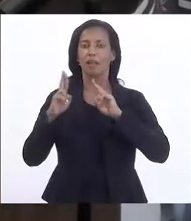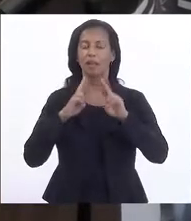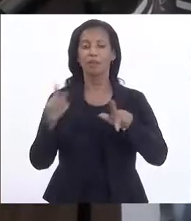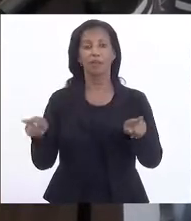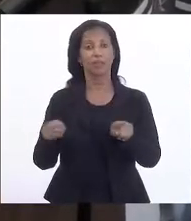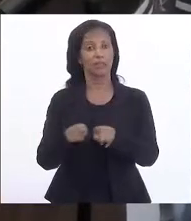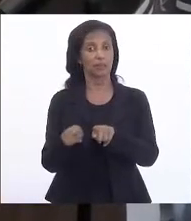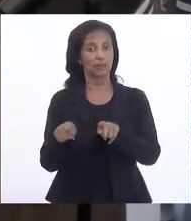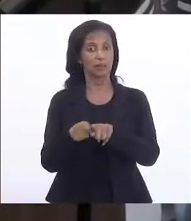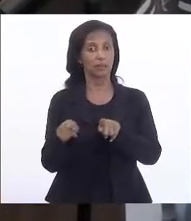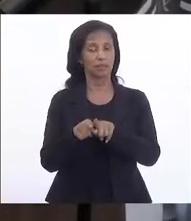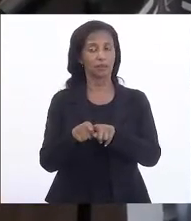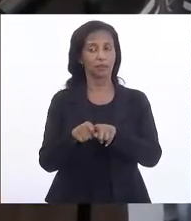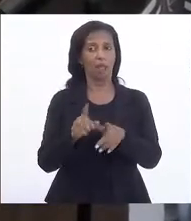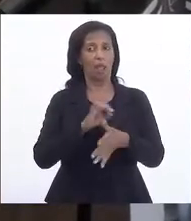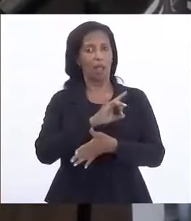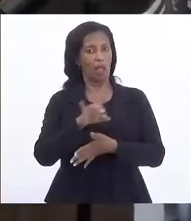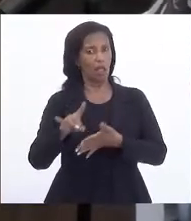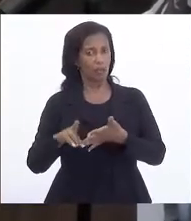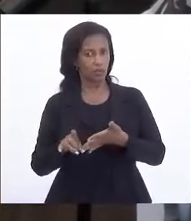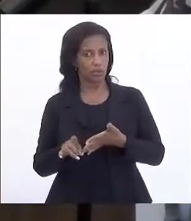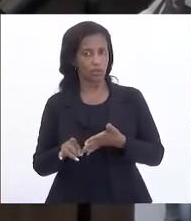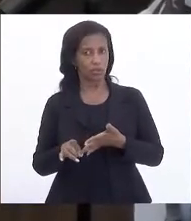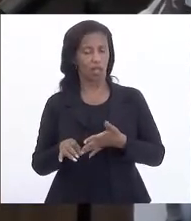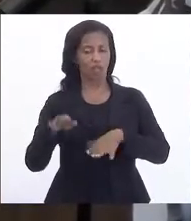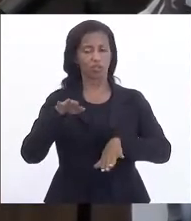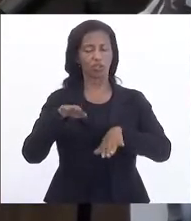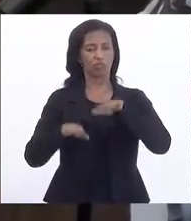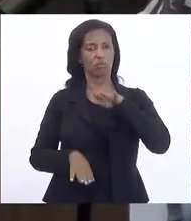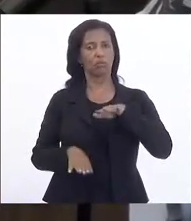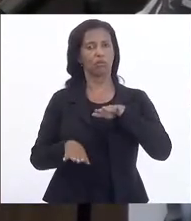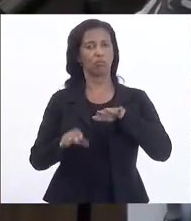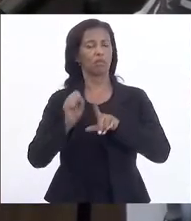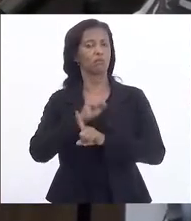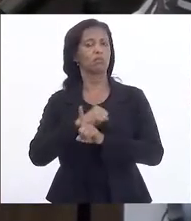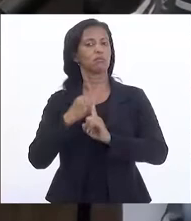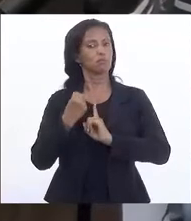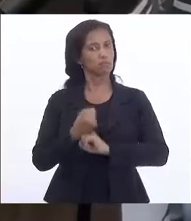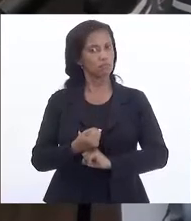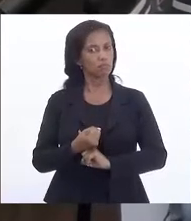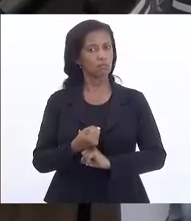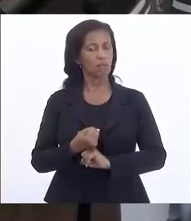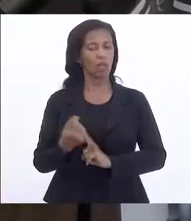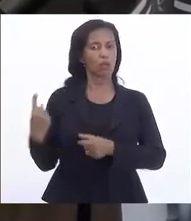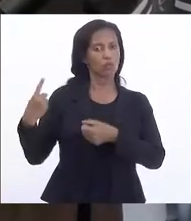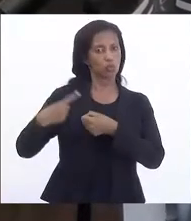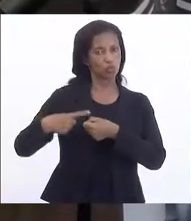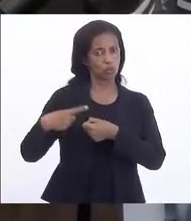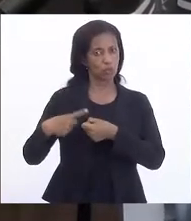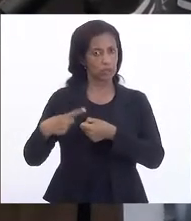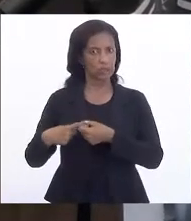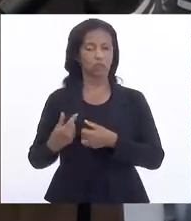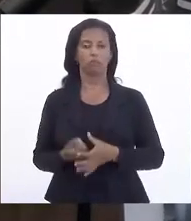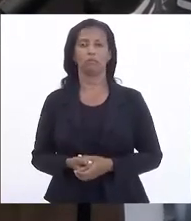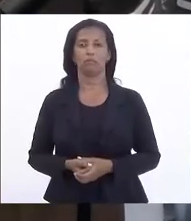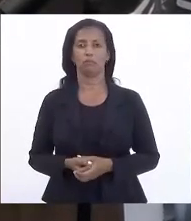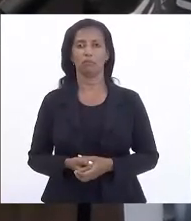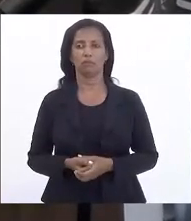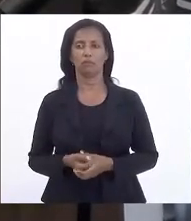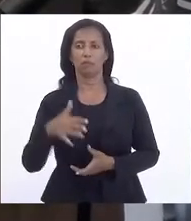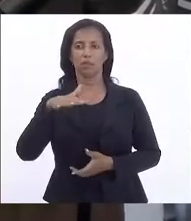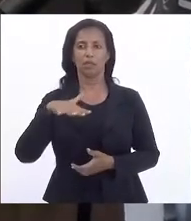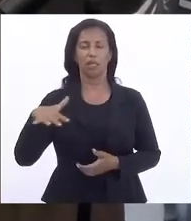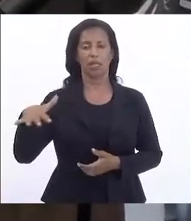inclusive as questões relativas às desigualdades sociais nos municípios da